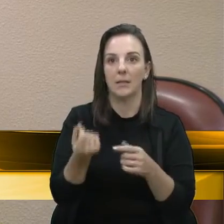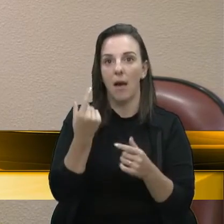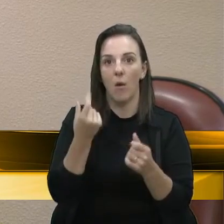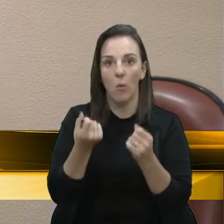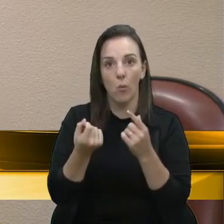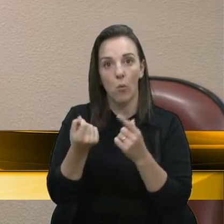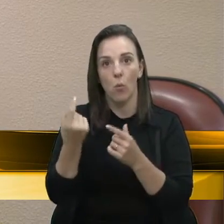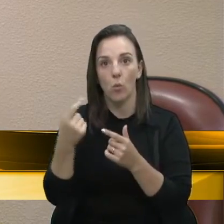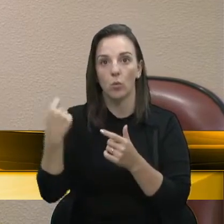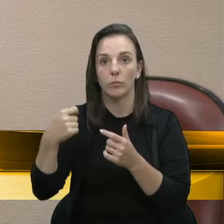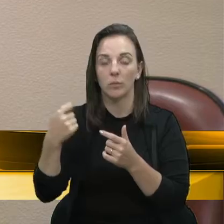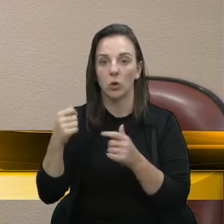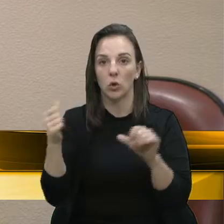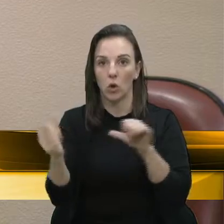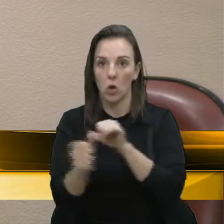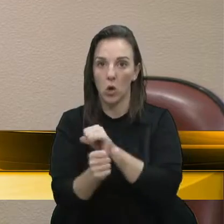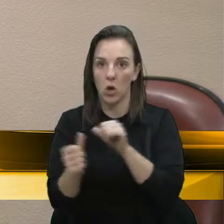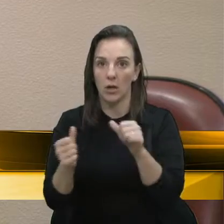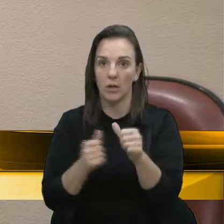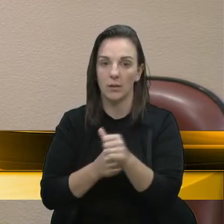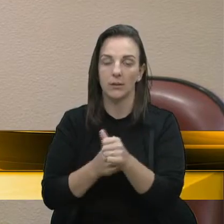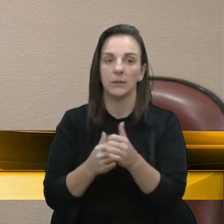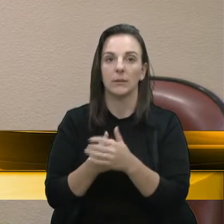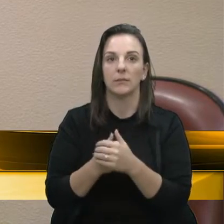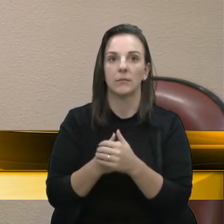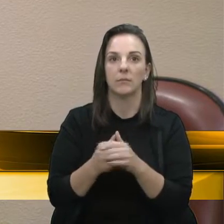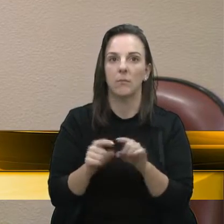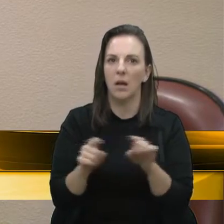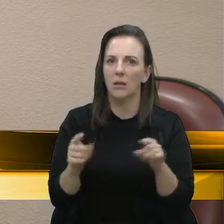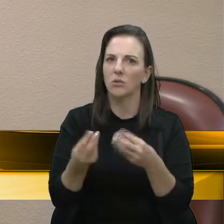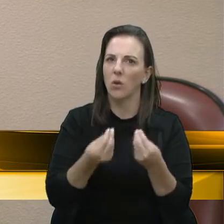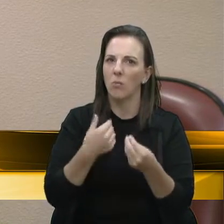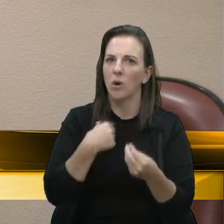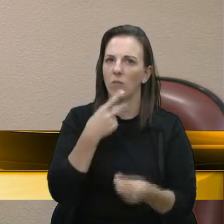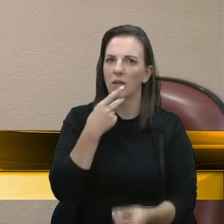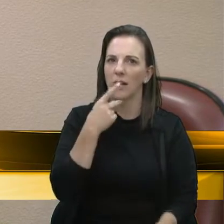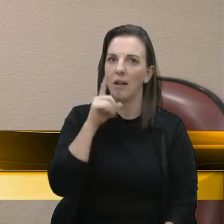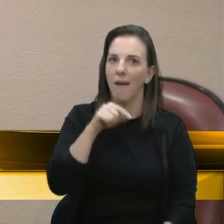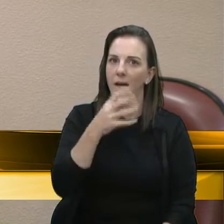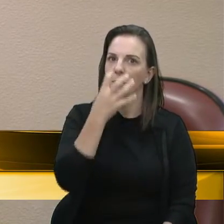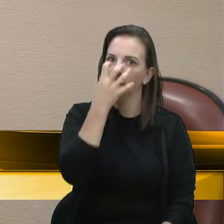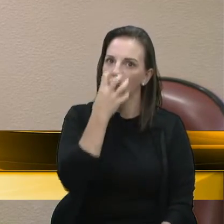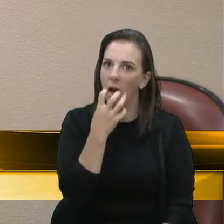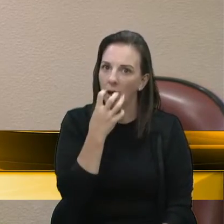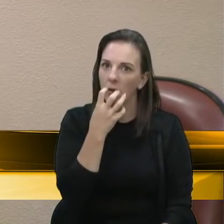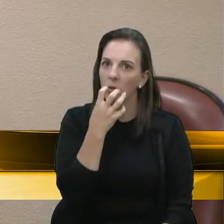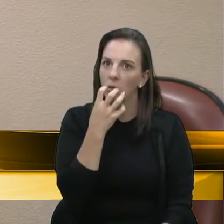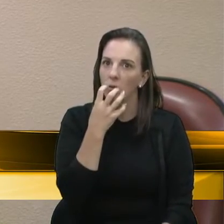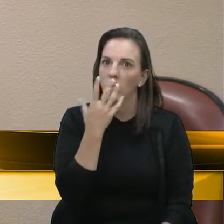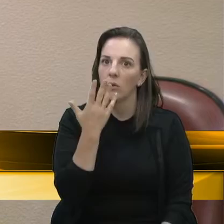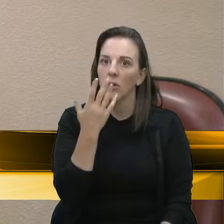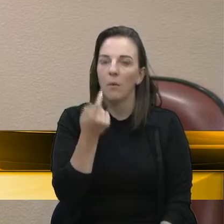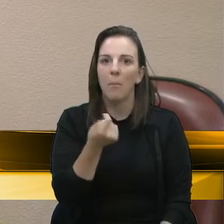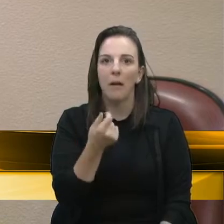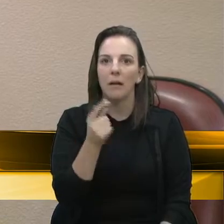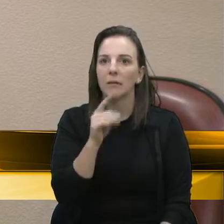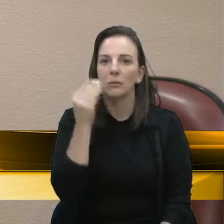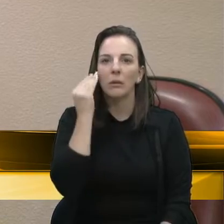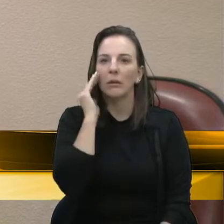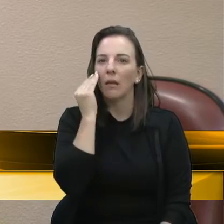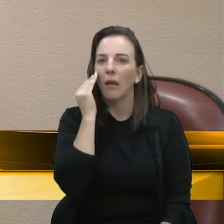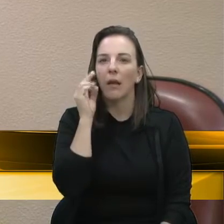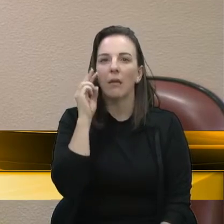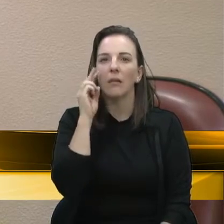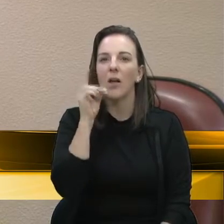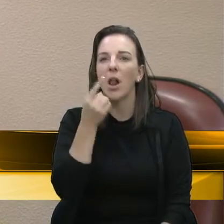ser realocados. E, como eu disse, é sério, é muito sério isso, e às vezes a gente não está entendendo e está vendo lá longe uma situação